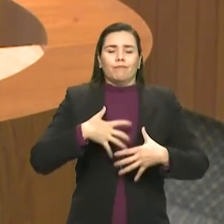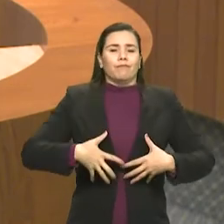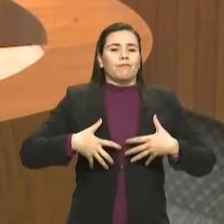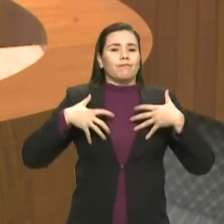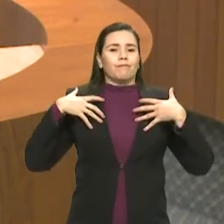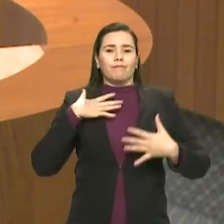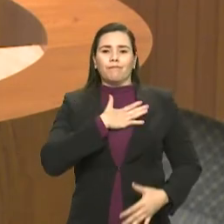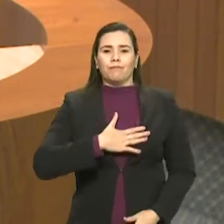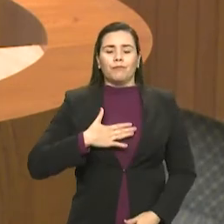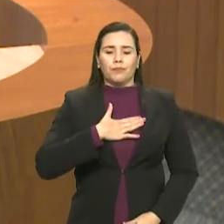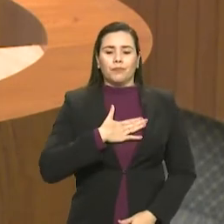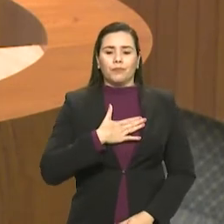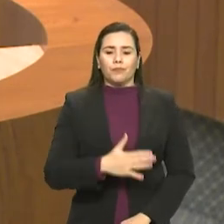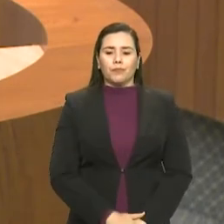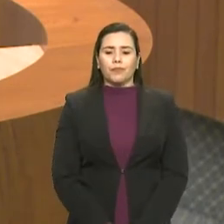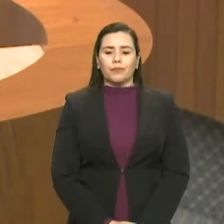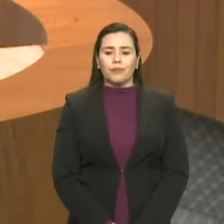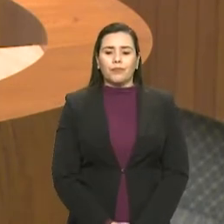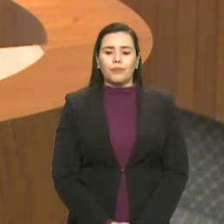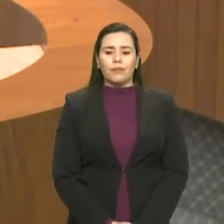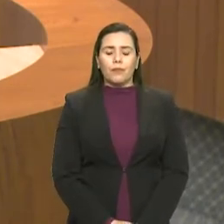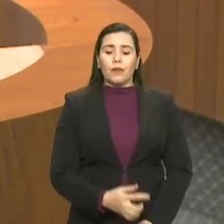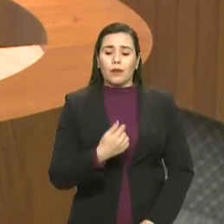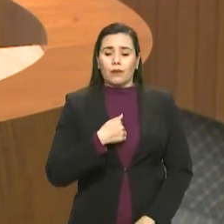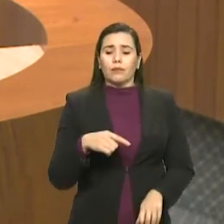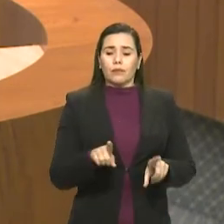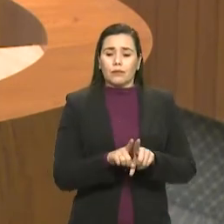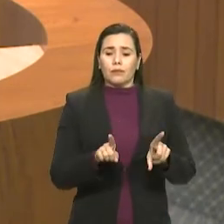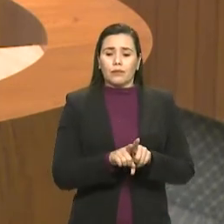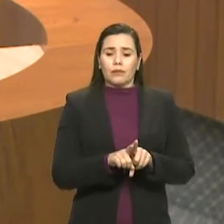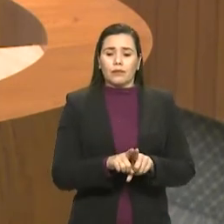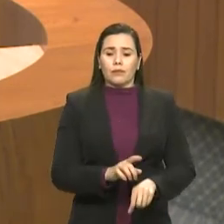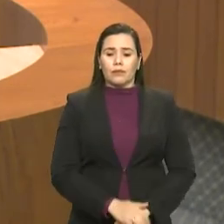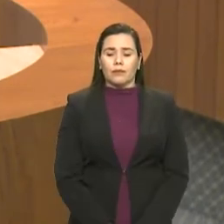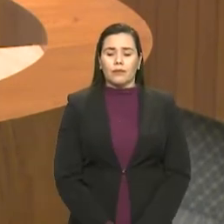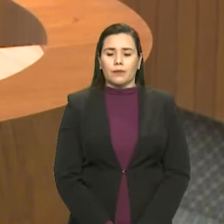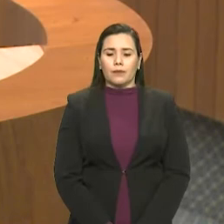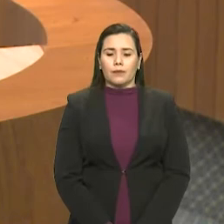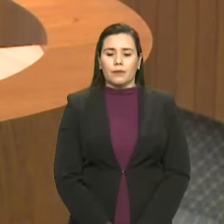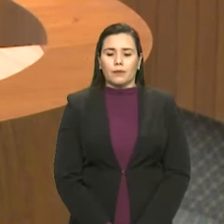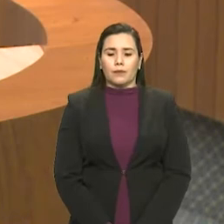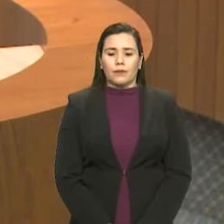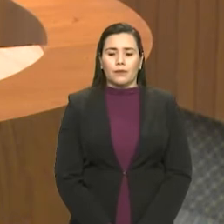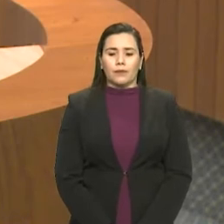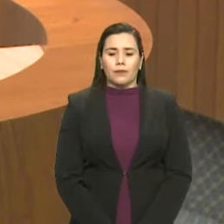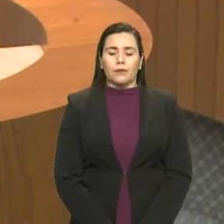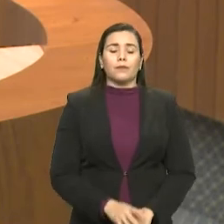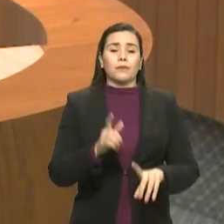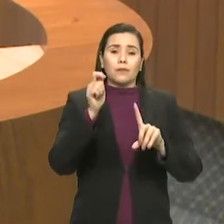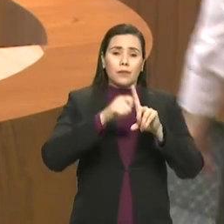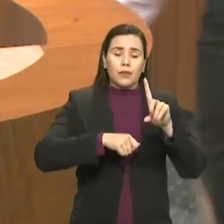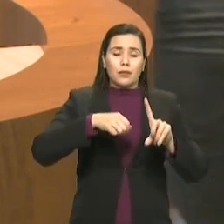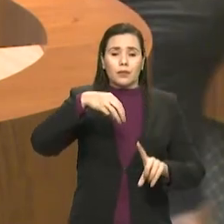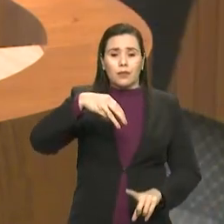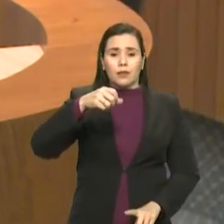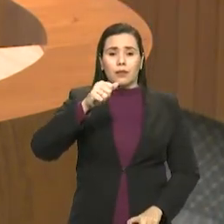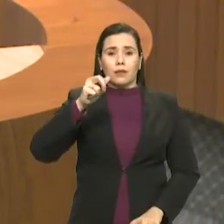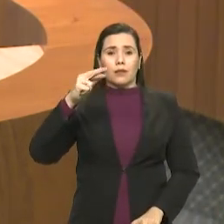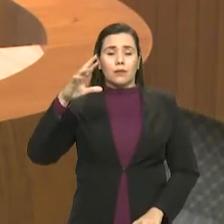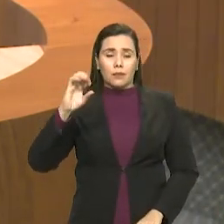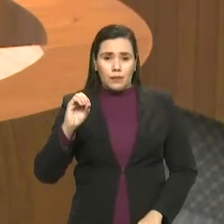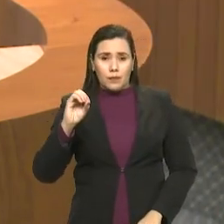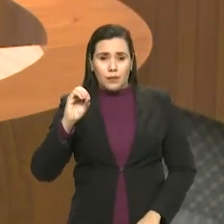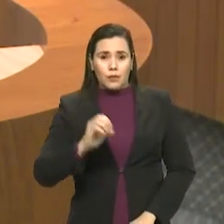encerrar sem falar também a importância de termos no mês de março o Dia Internacional da